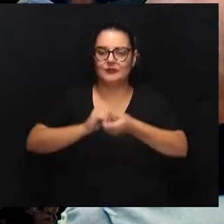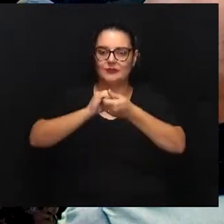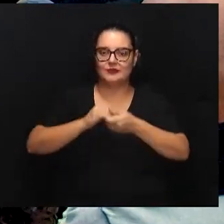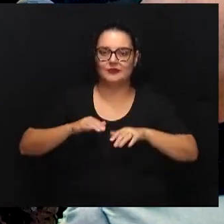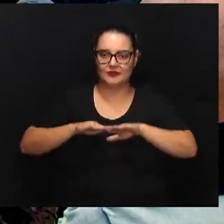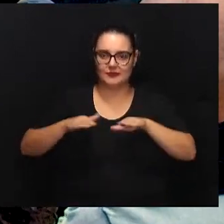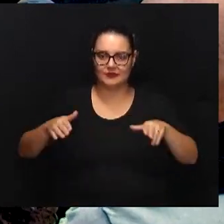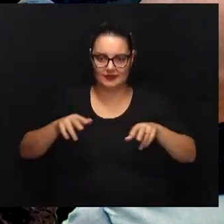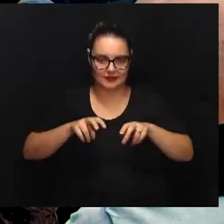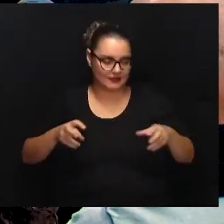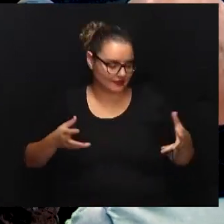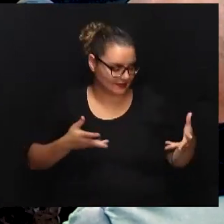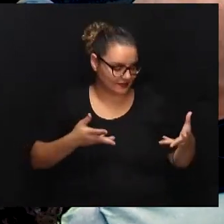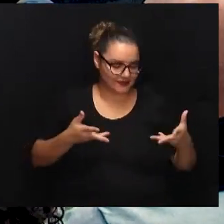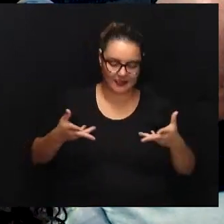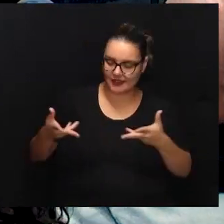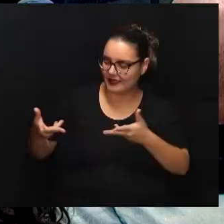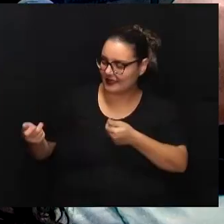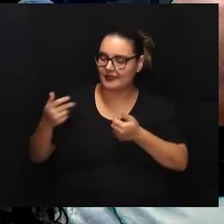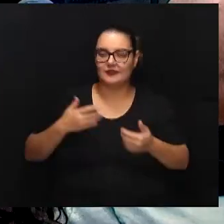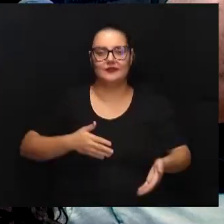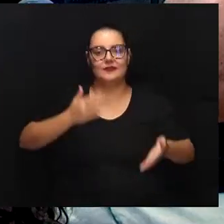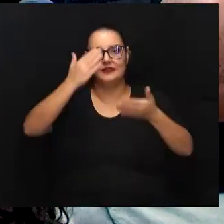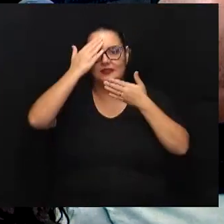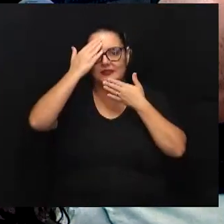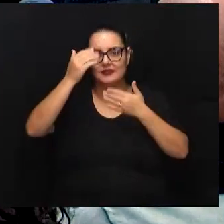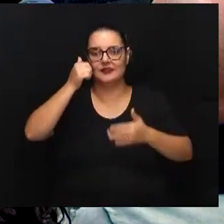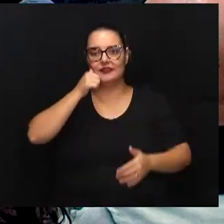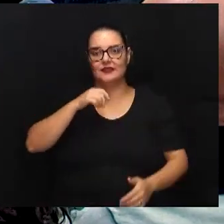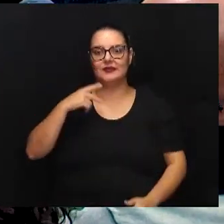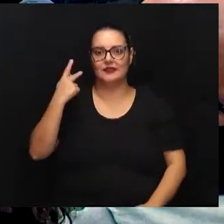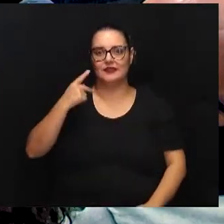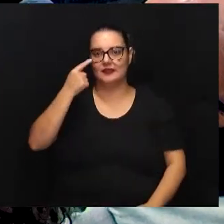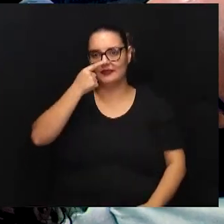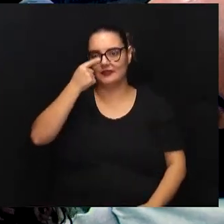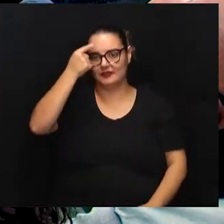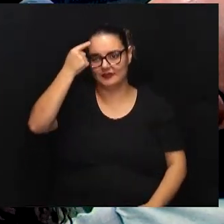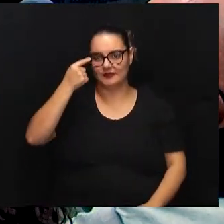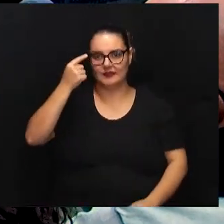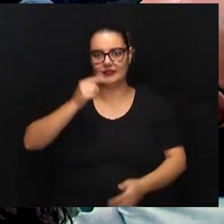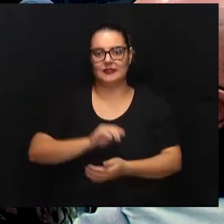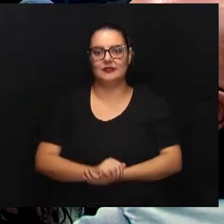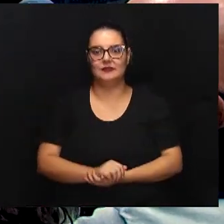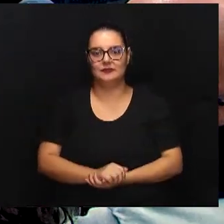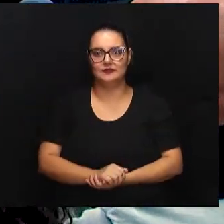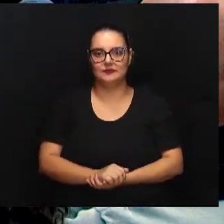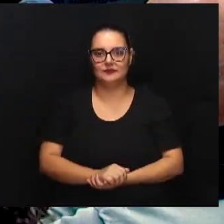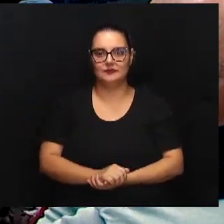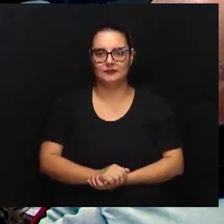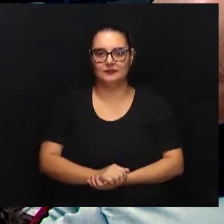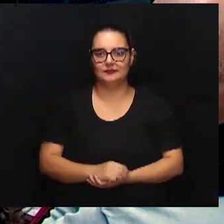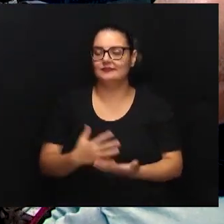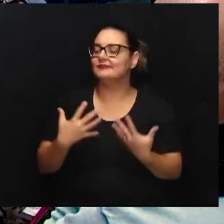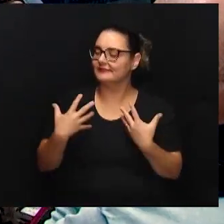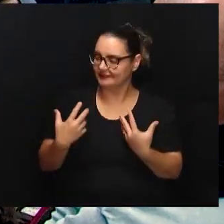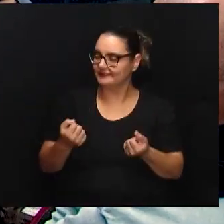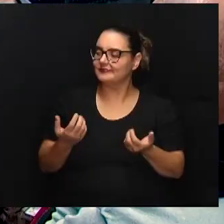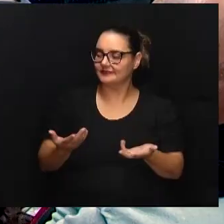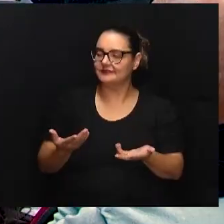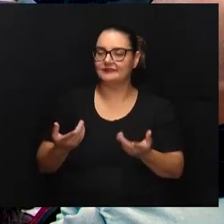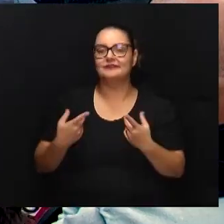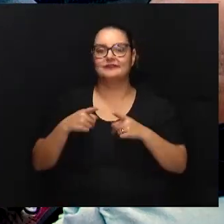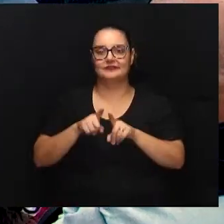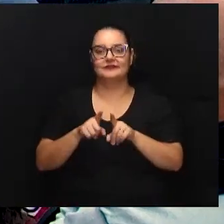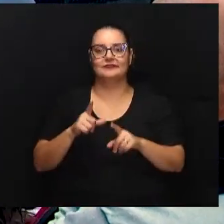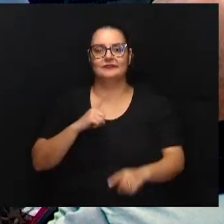todos e todes, cumprimentar essa mesa maravilhosa, agradecer a vereadora Paola Miguel,